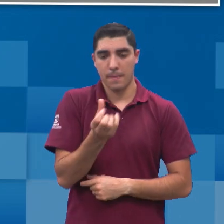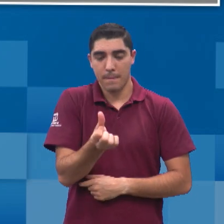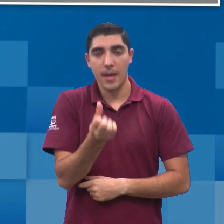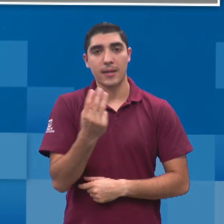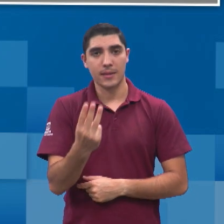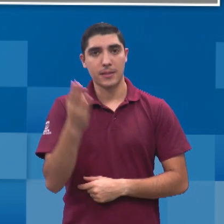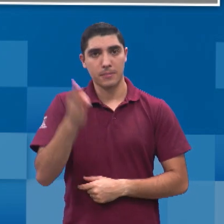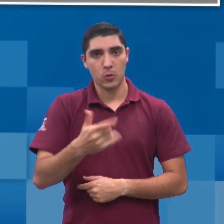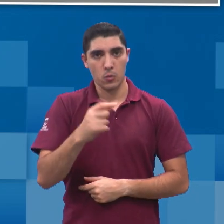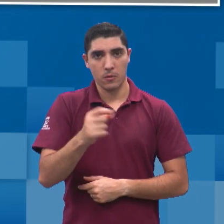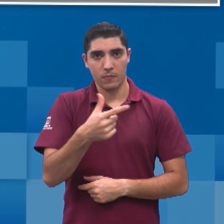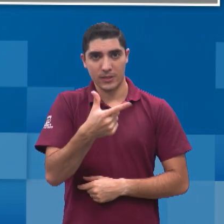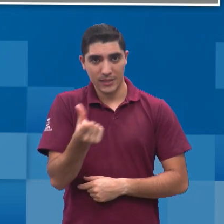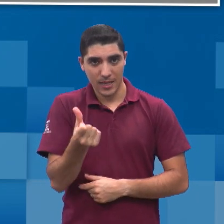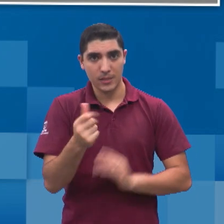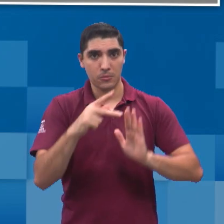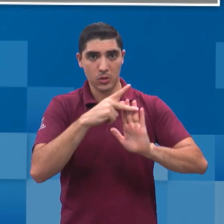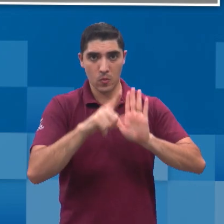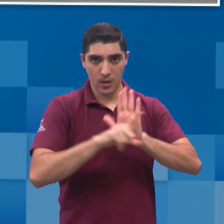3363/2026, projeto de lei número